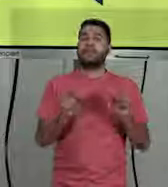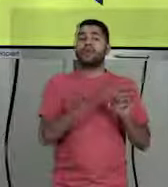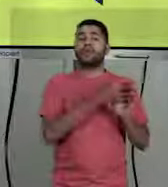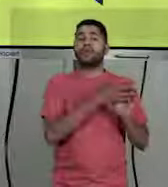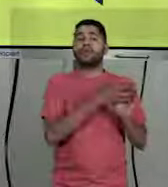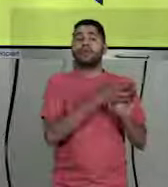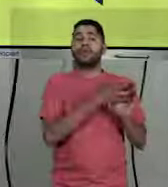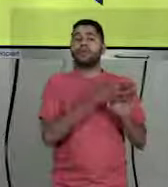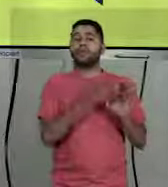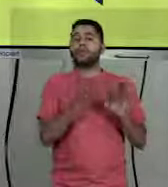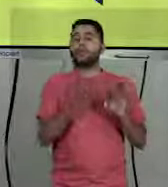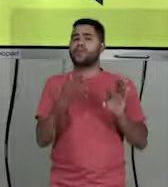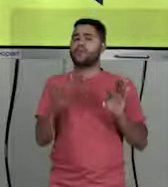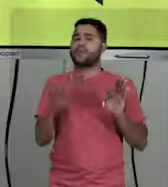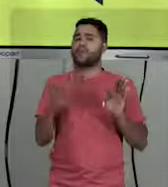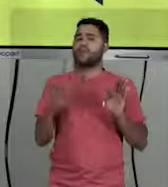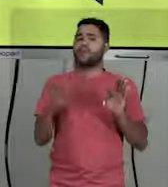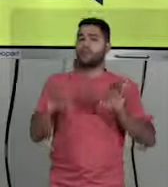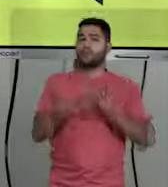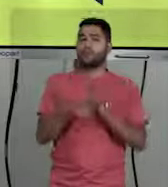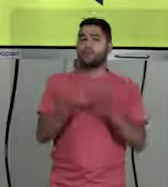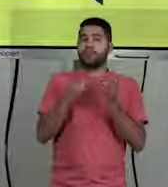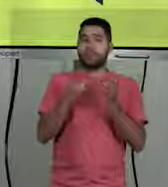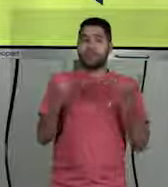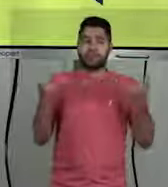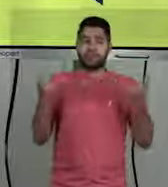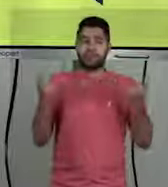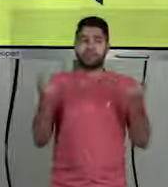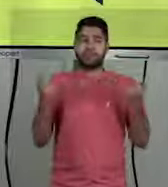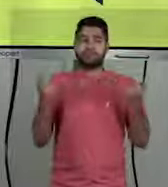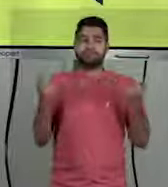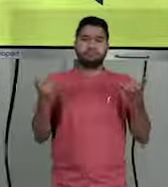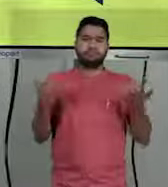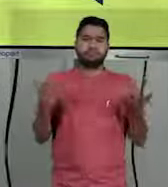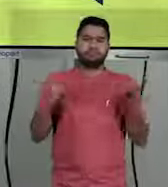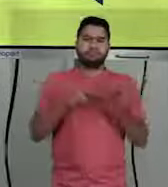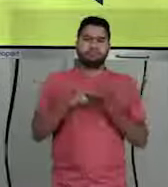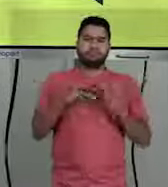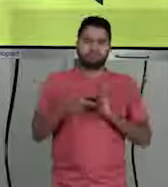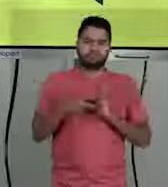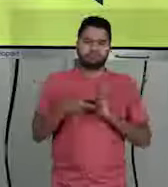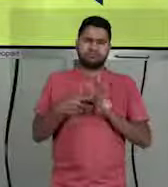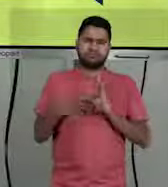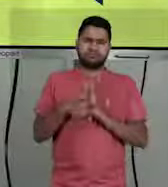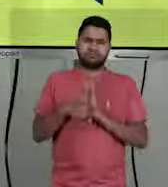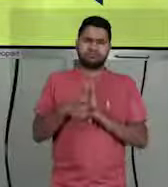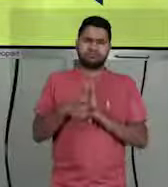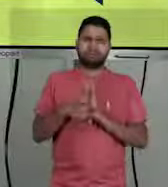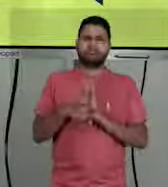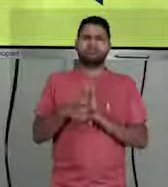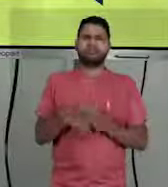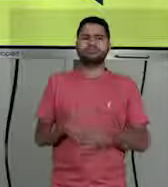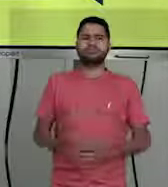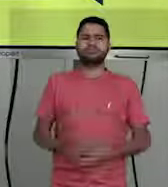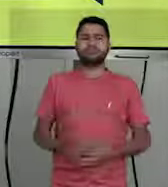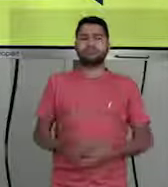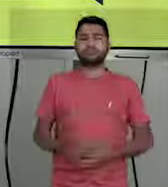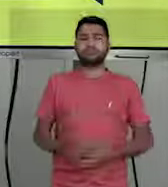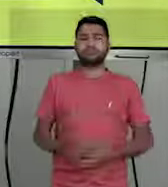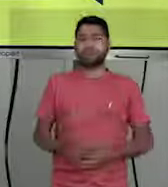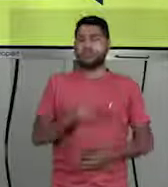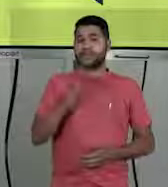conduzida através de bons condutores de energia elétrica, o que não significa que os isolantes,